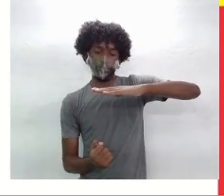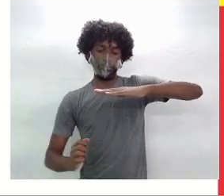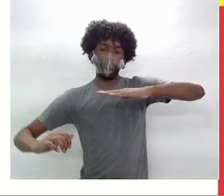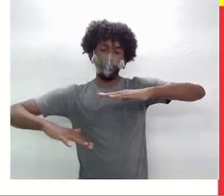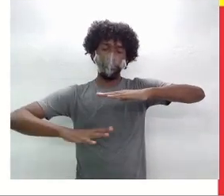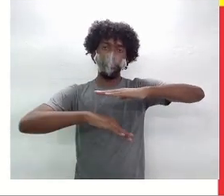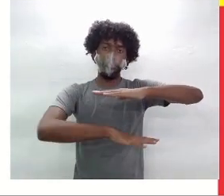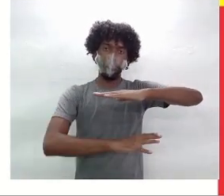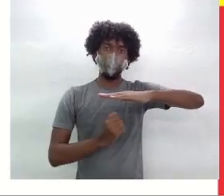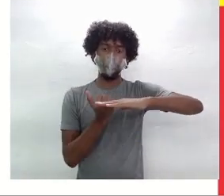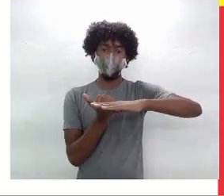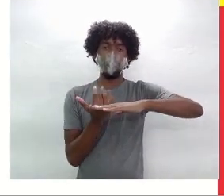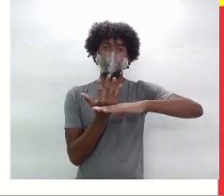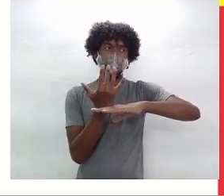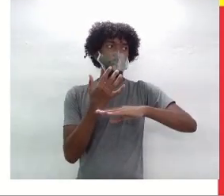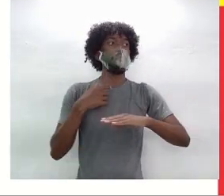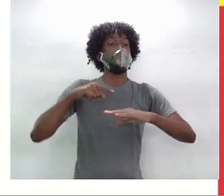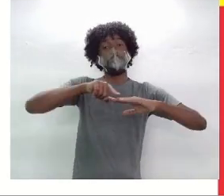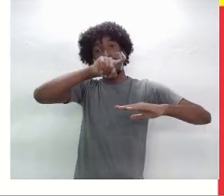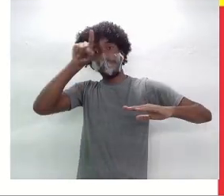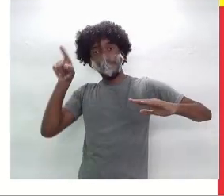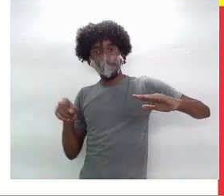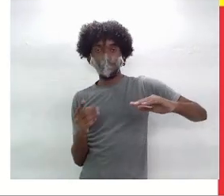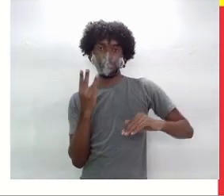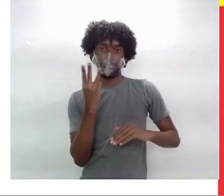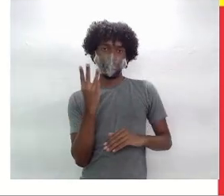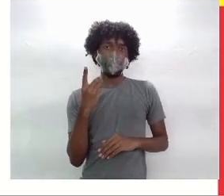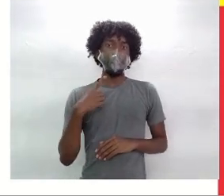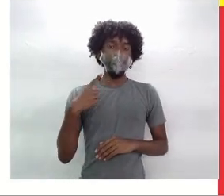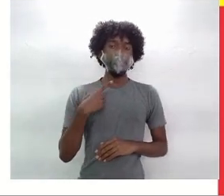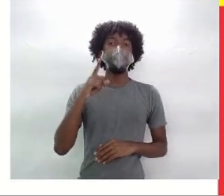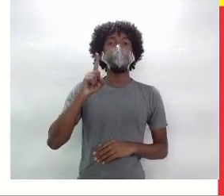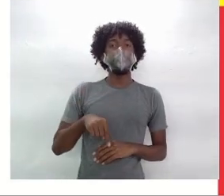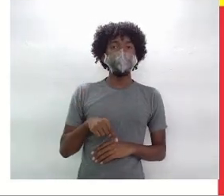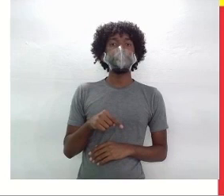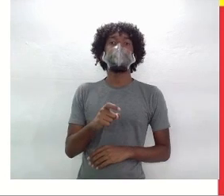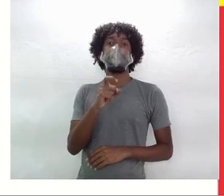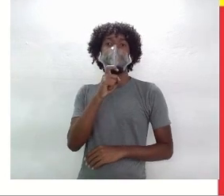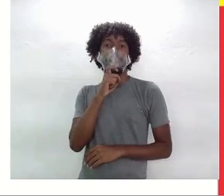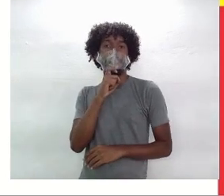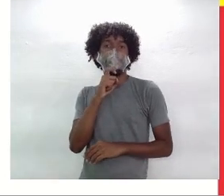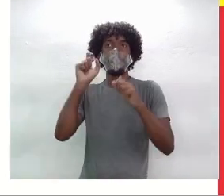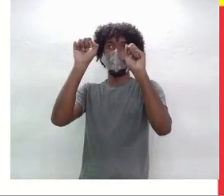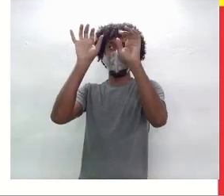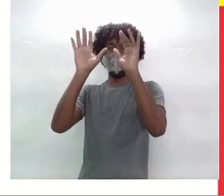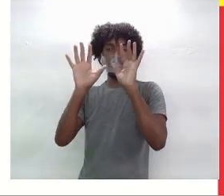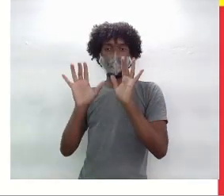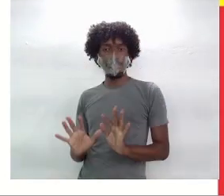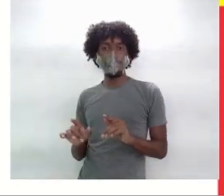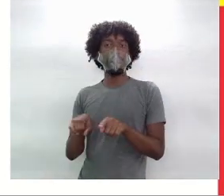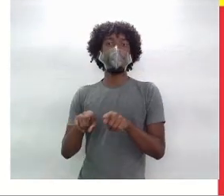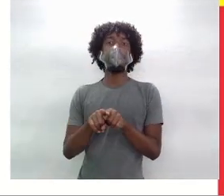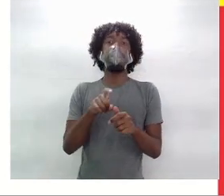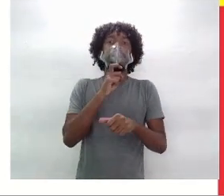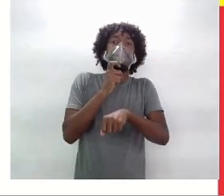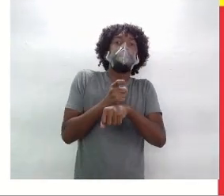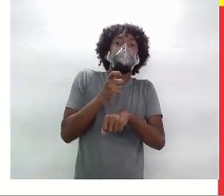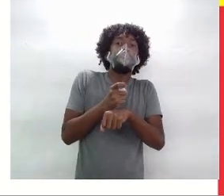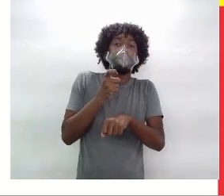O 3, você observa ali que tem neve e gelo. E lógico que tem uma nuvem que está tendo a